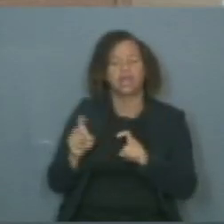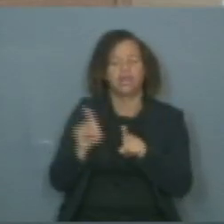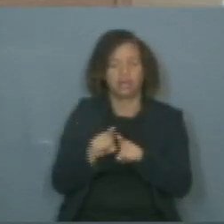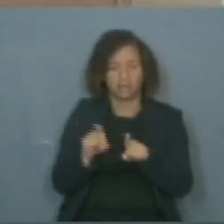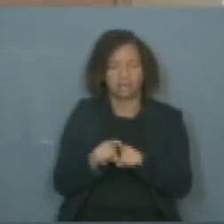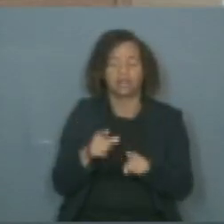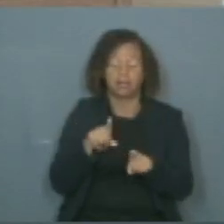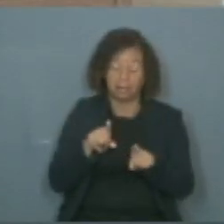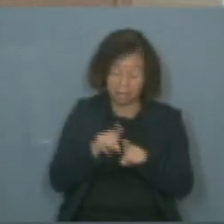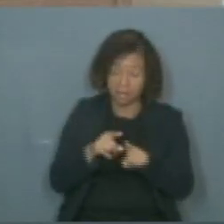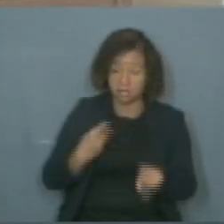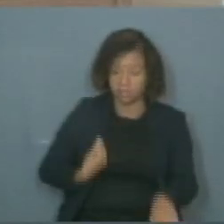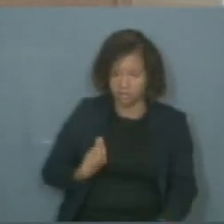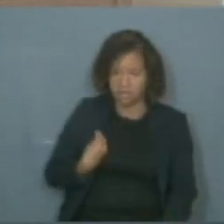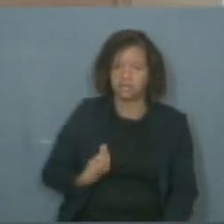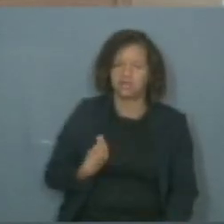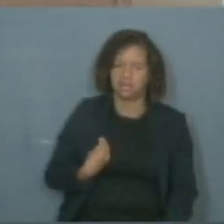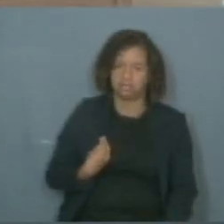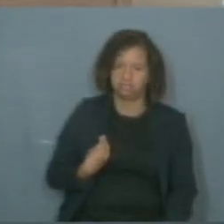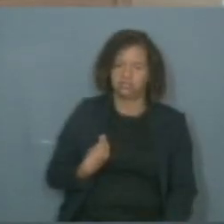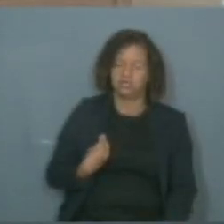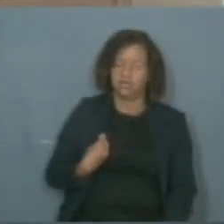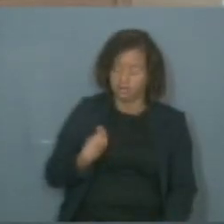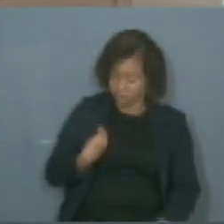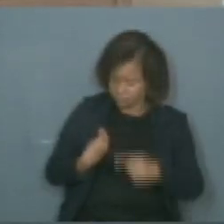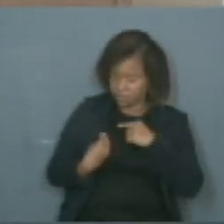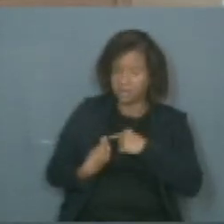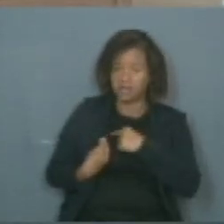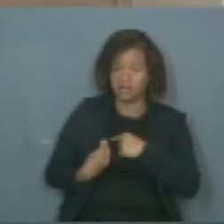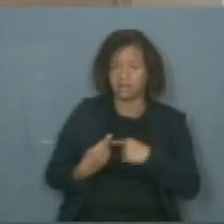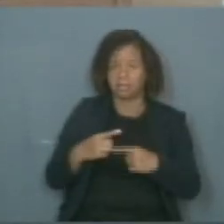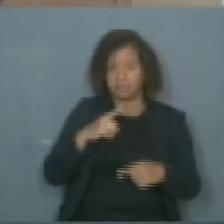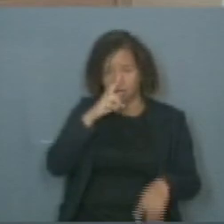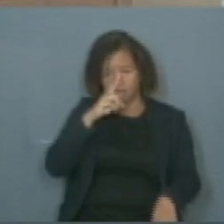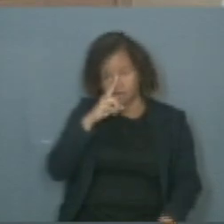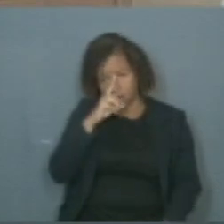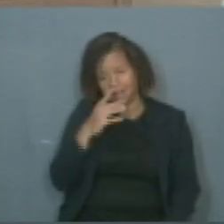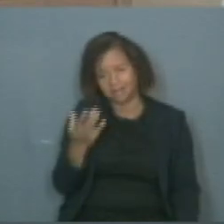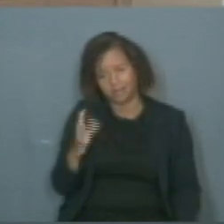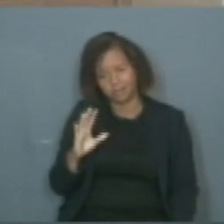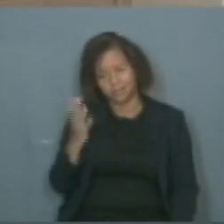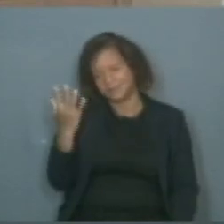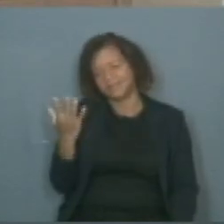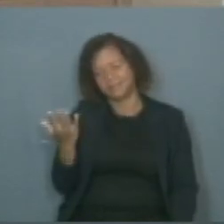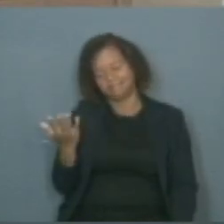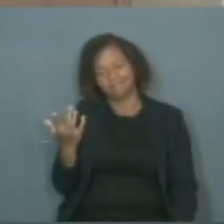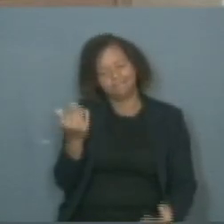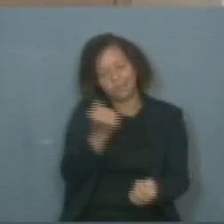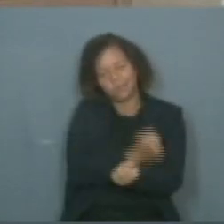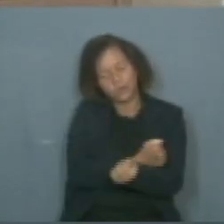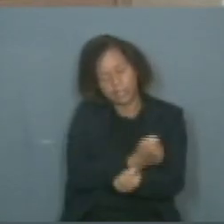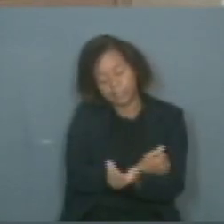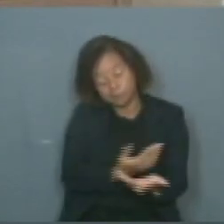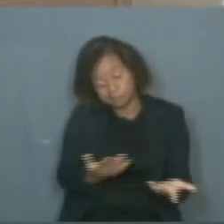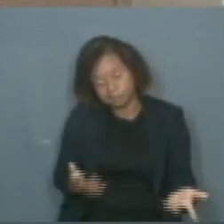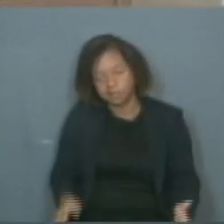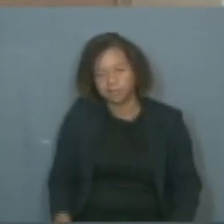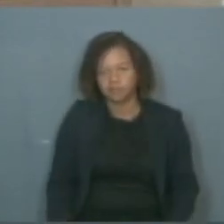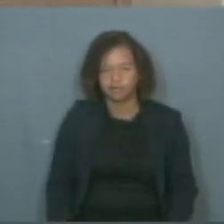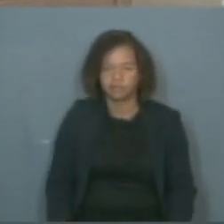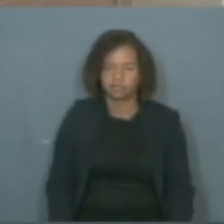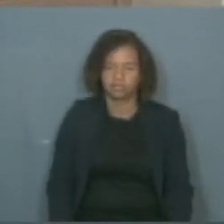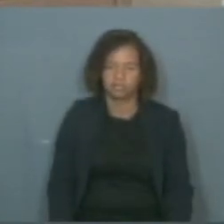são vidas. São vidas que, de alguma forma, pela vulnerabilidade, caiu nesse local, né? E,